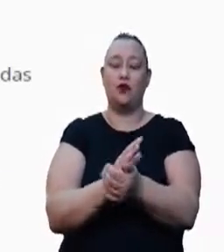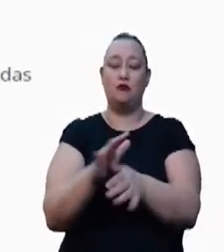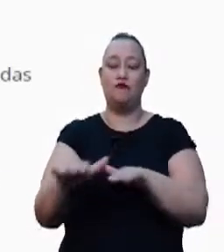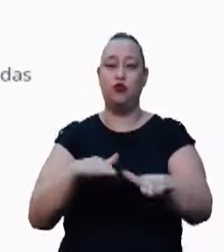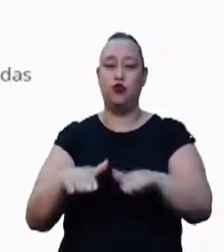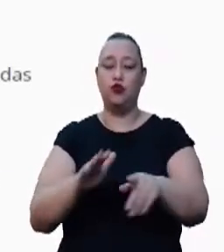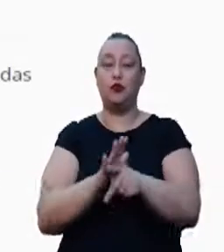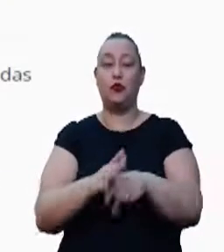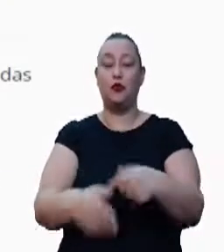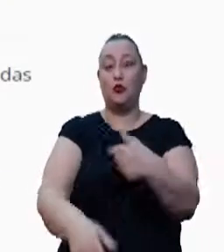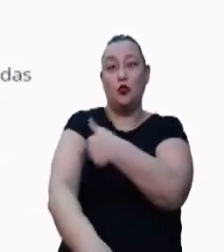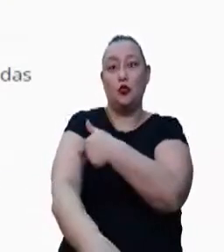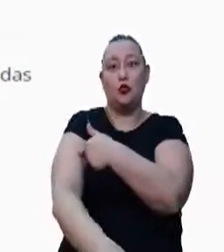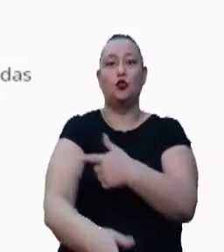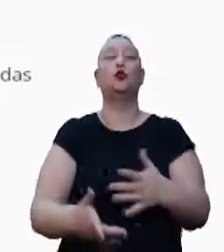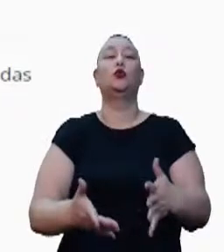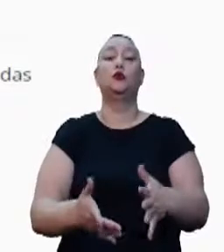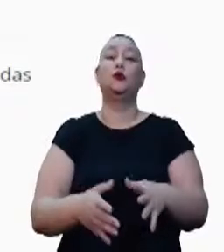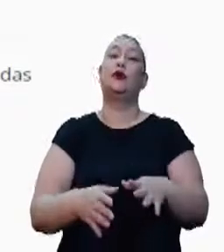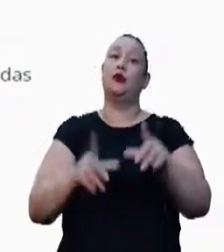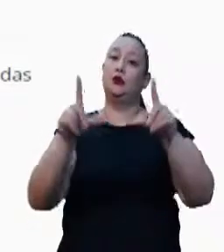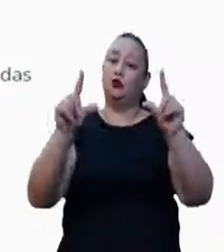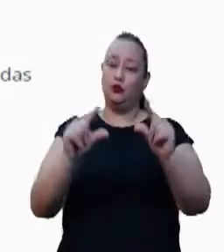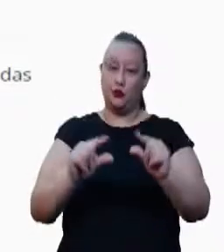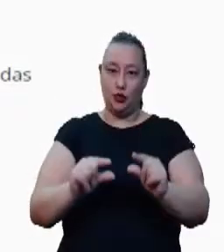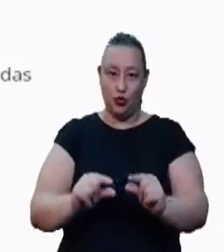como eu falei, ela diminui a produção e absorção da acetilcolina,